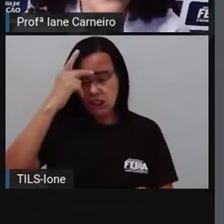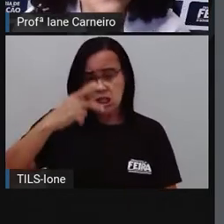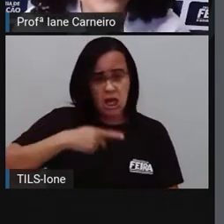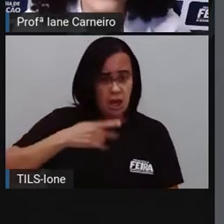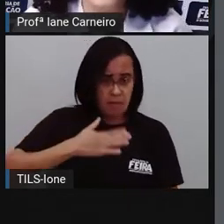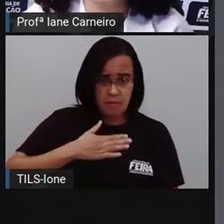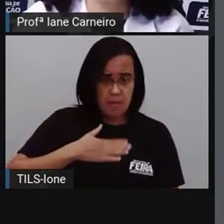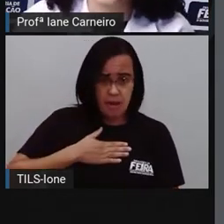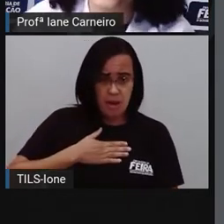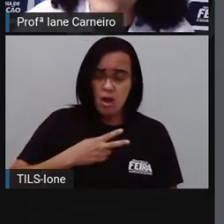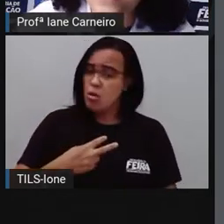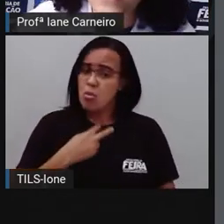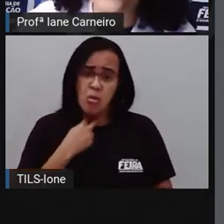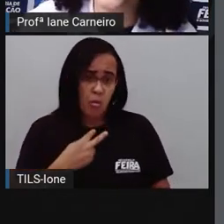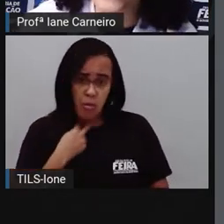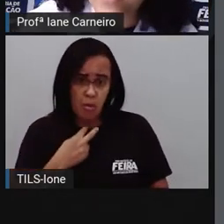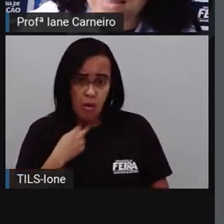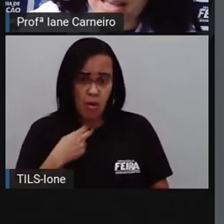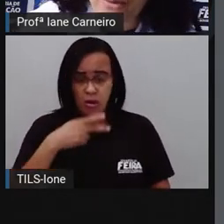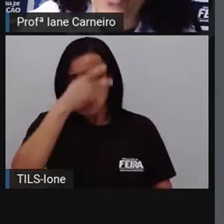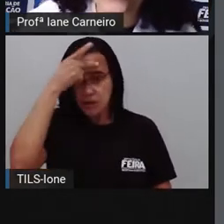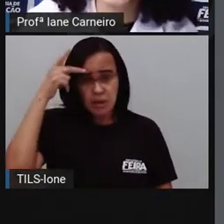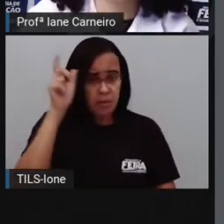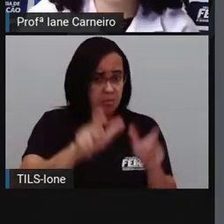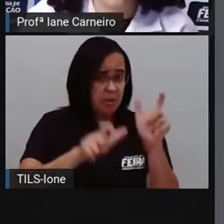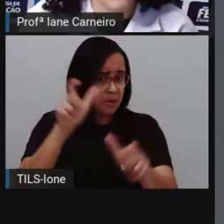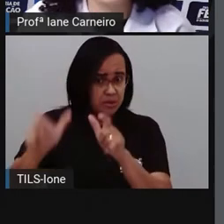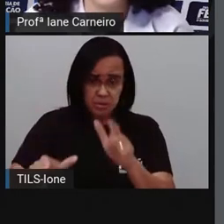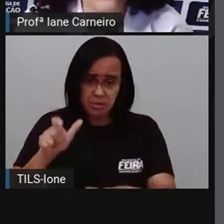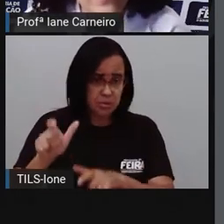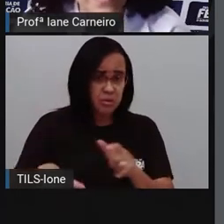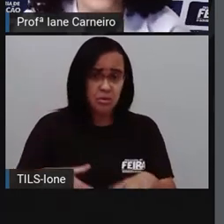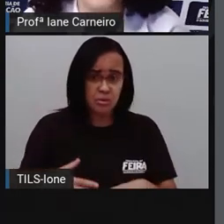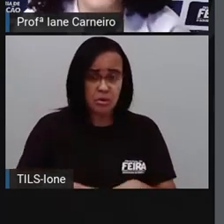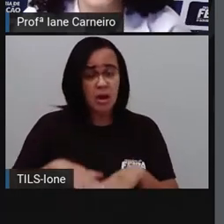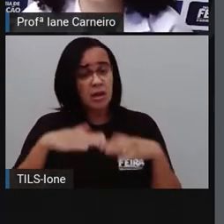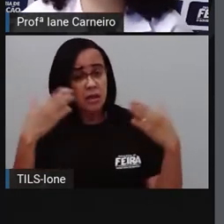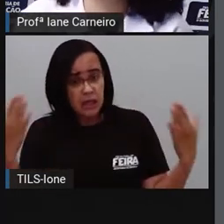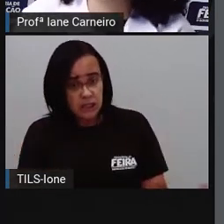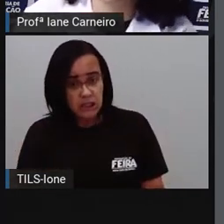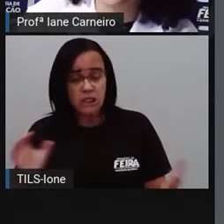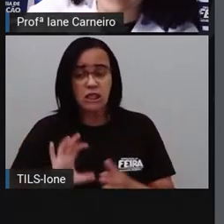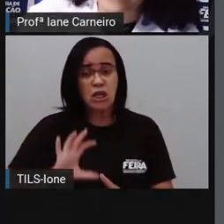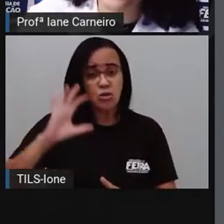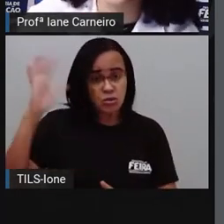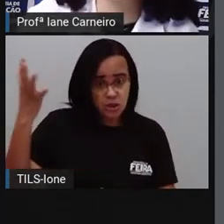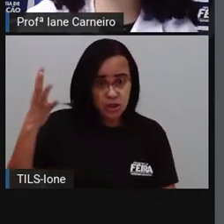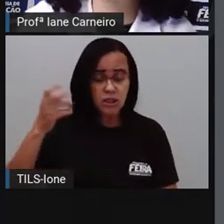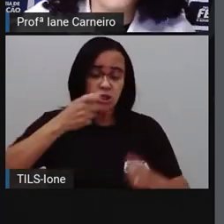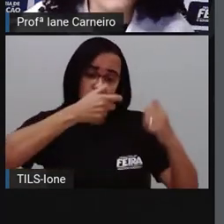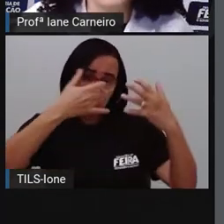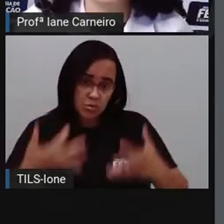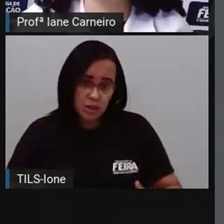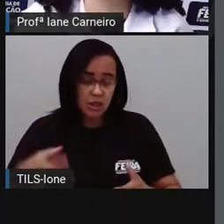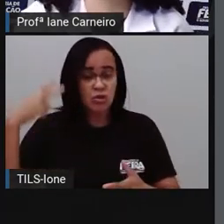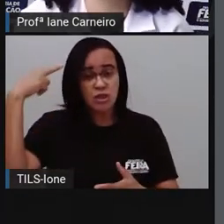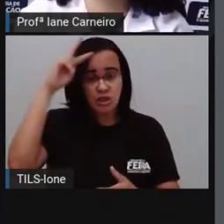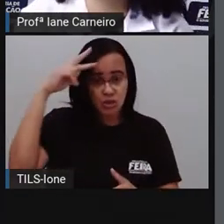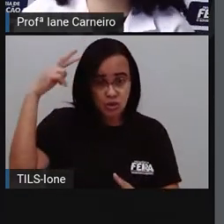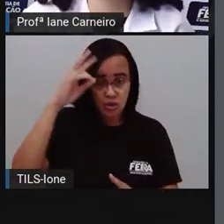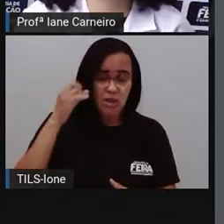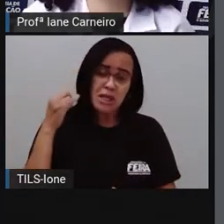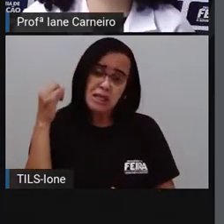E assim aconteceu o que acabei de contar. Se gostaram, muito bem.